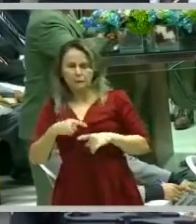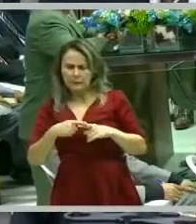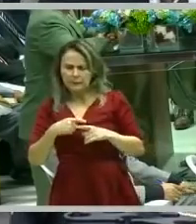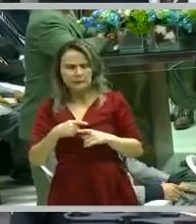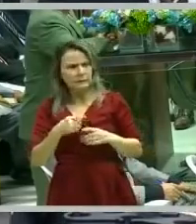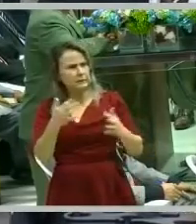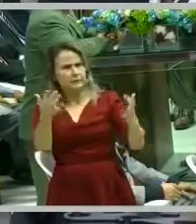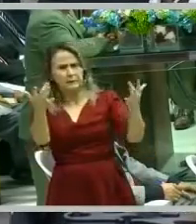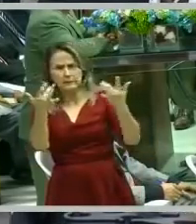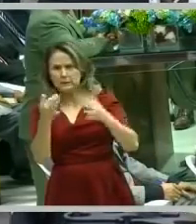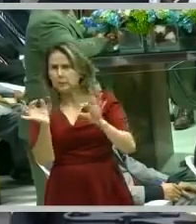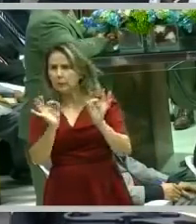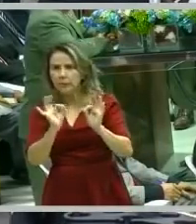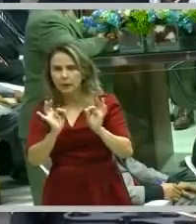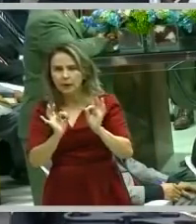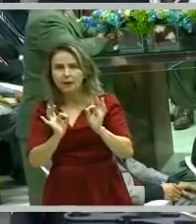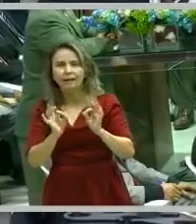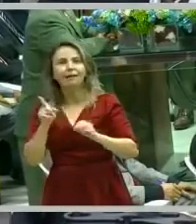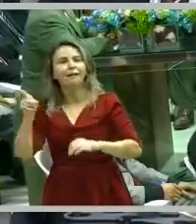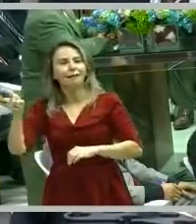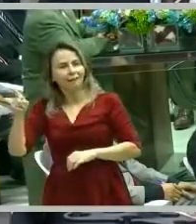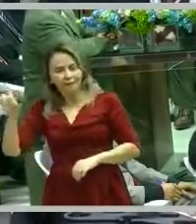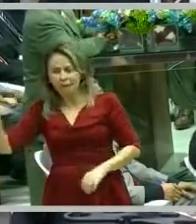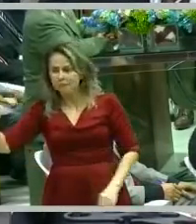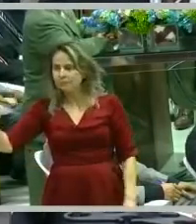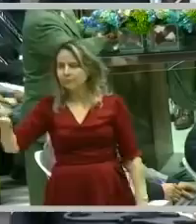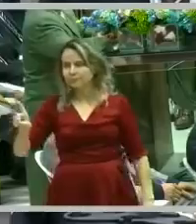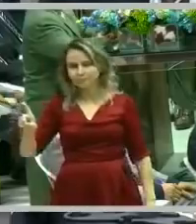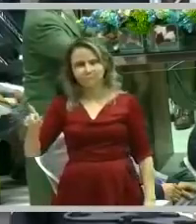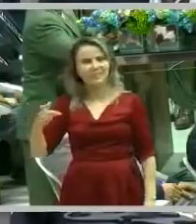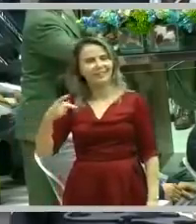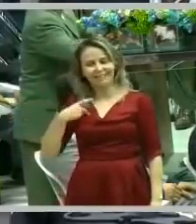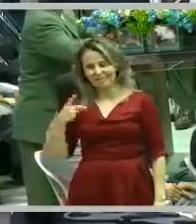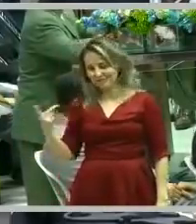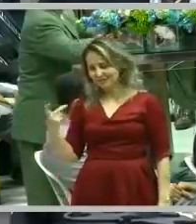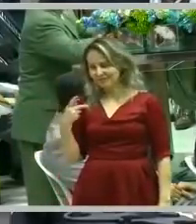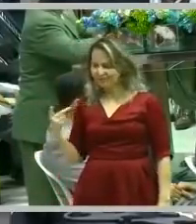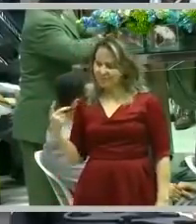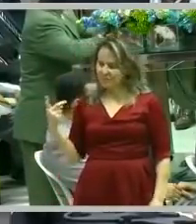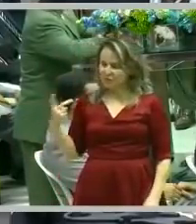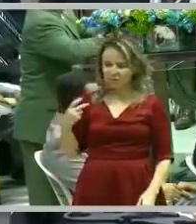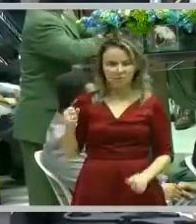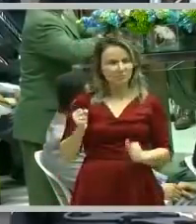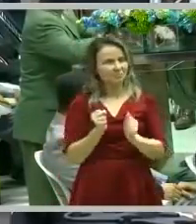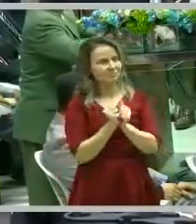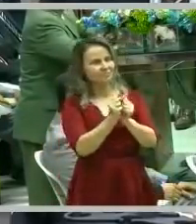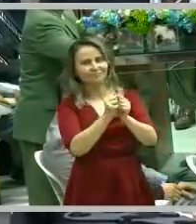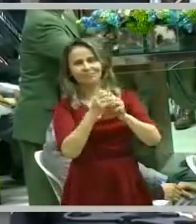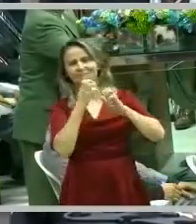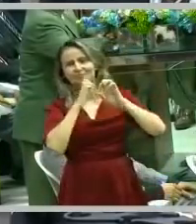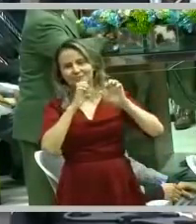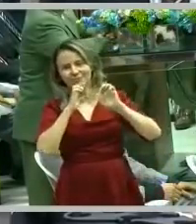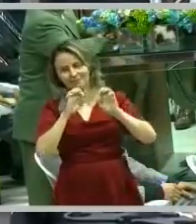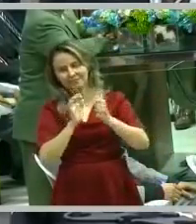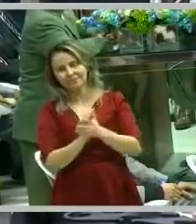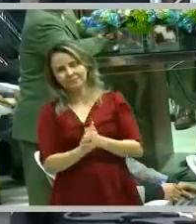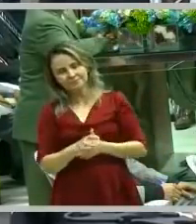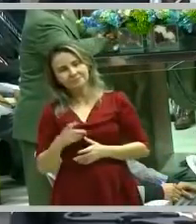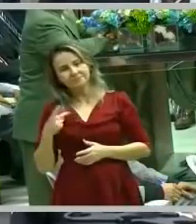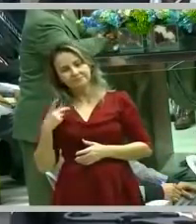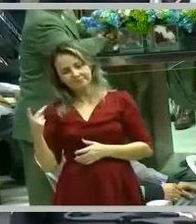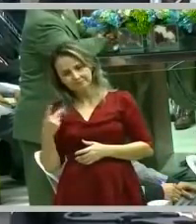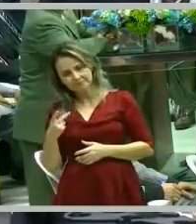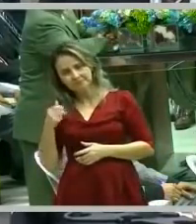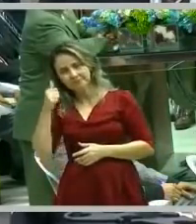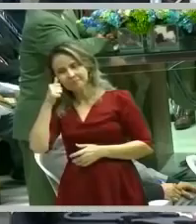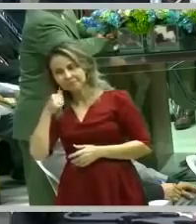moça nenhuma, mas com a senhora eu ando, glória a Jesus. Ela tinha quase 40 anos na minha frente, né? Glória a Jesus. E eu ia com a irmã Nazaré